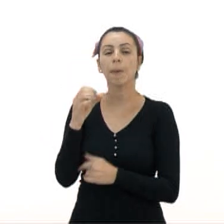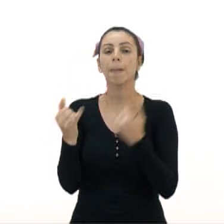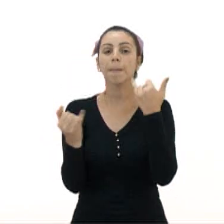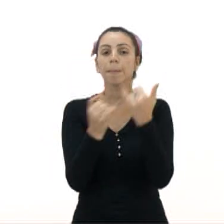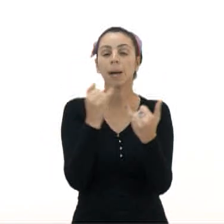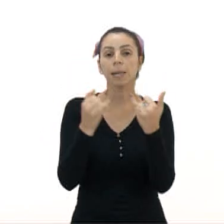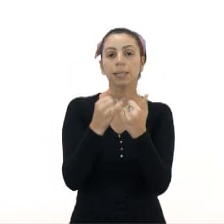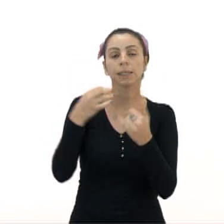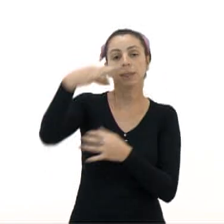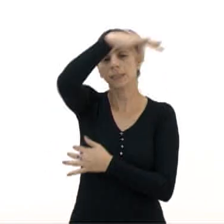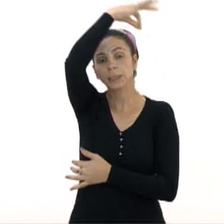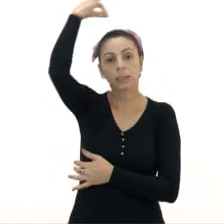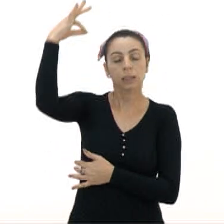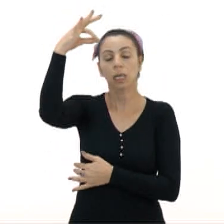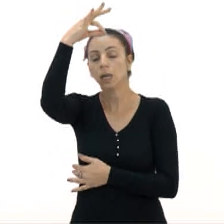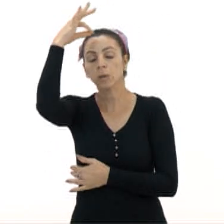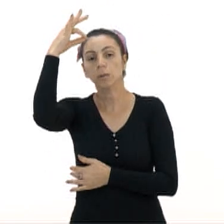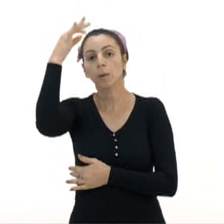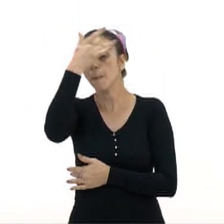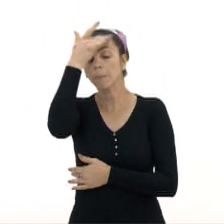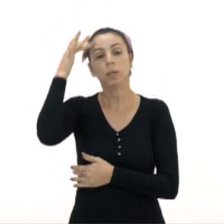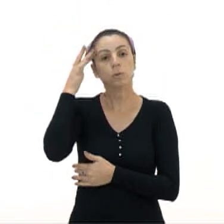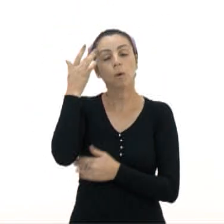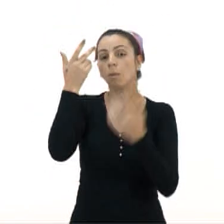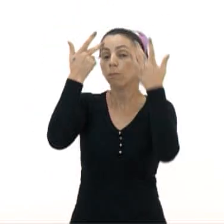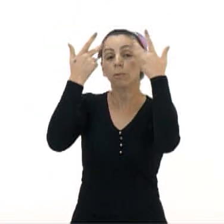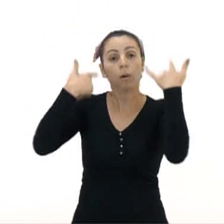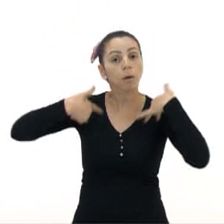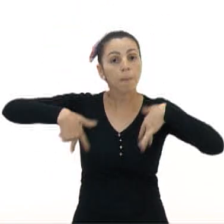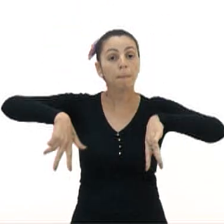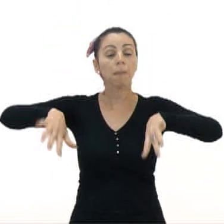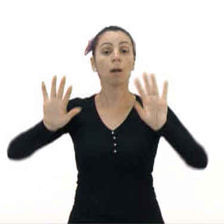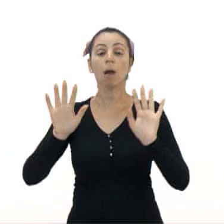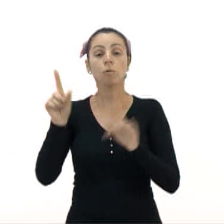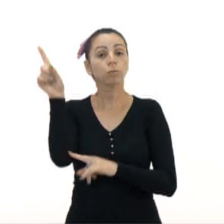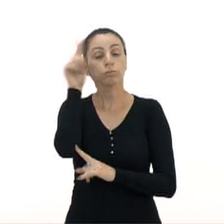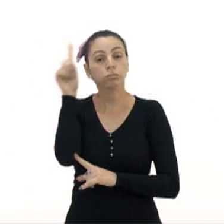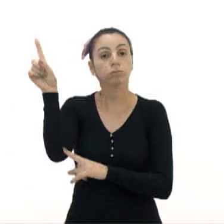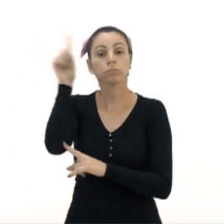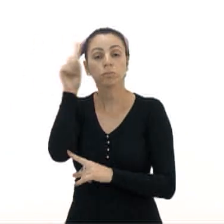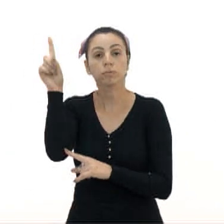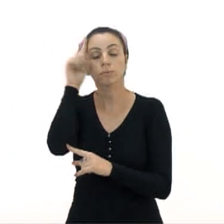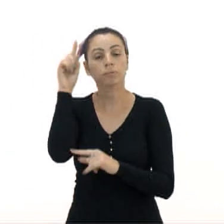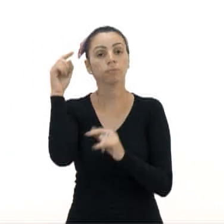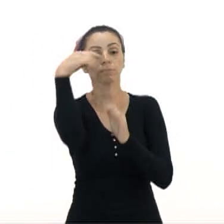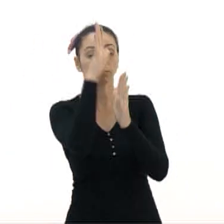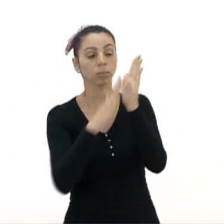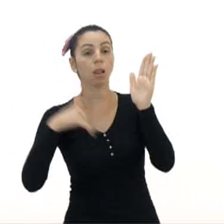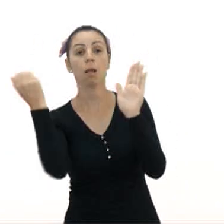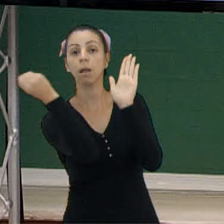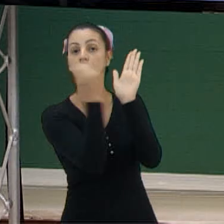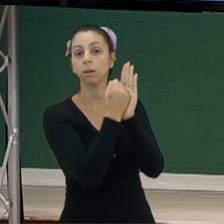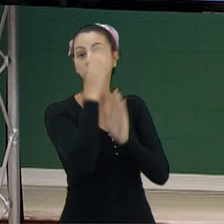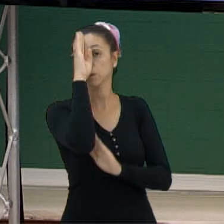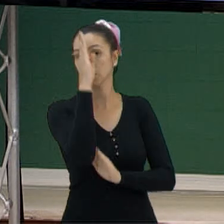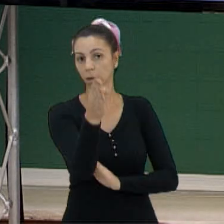pessoas comuns. Os milagres e os eventos do cotidiano. Pregava a pintura direta. Pessoal,